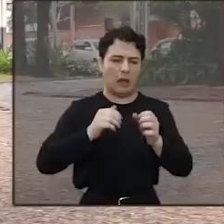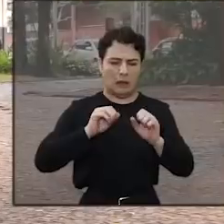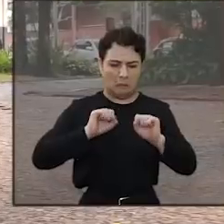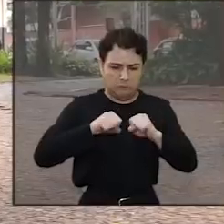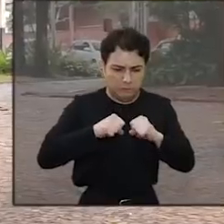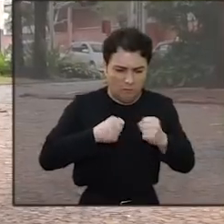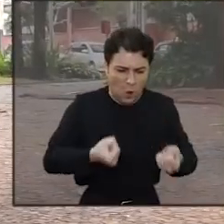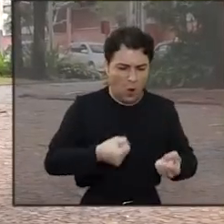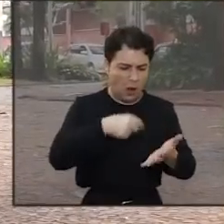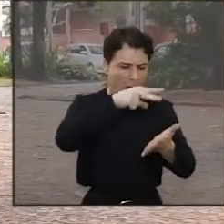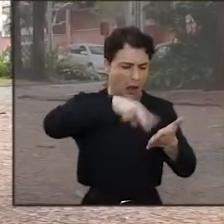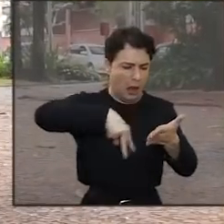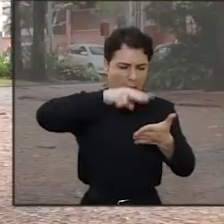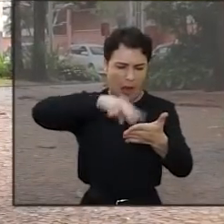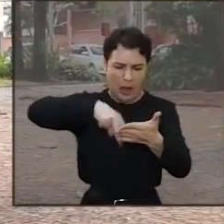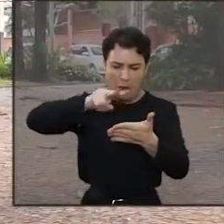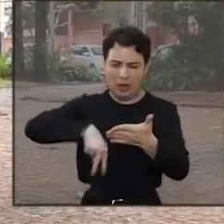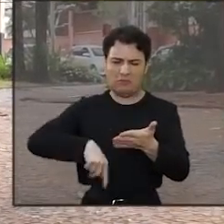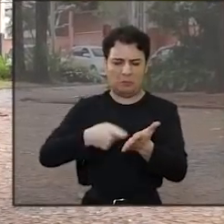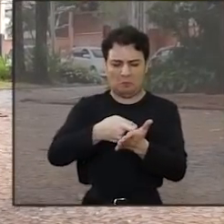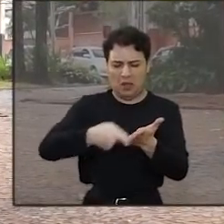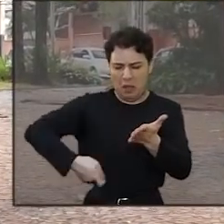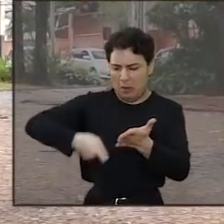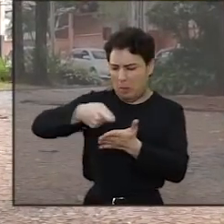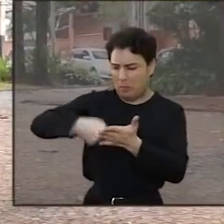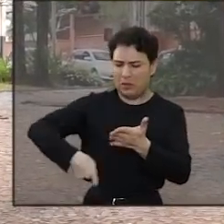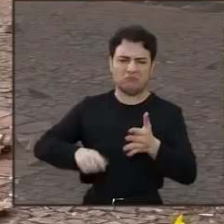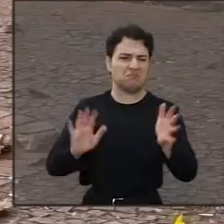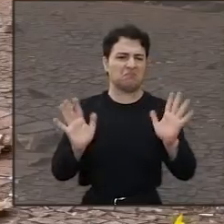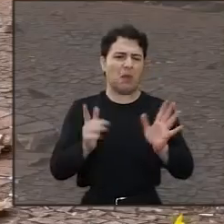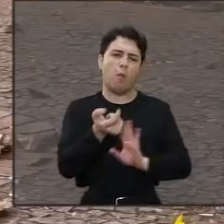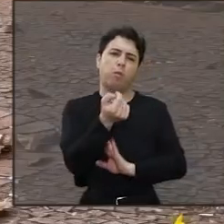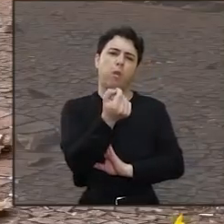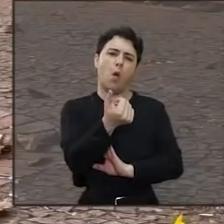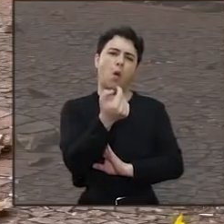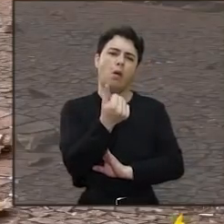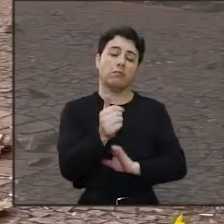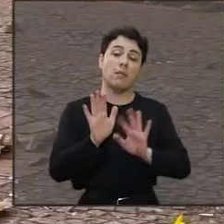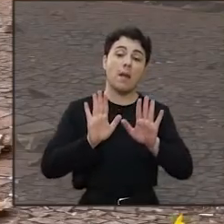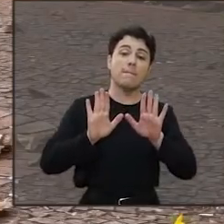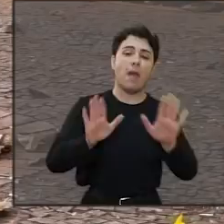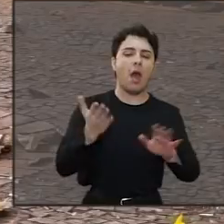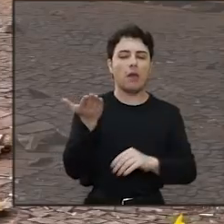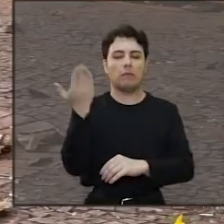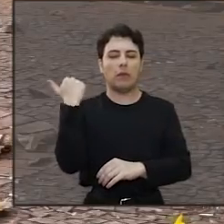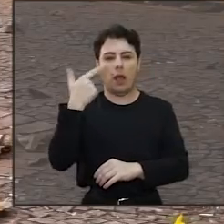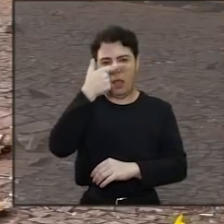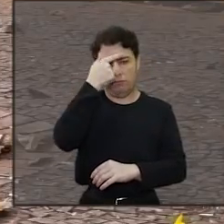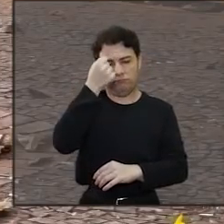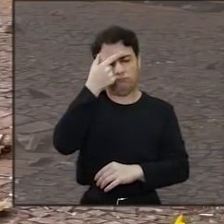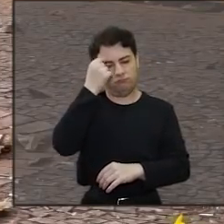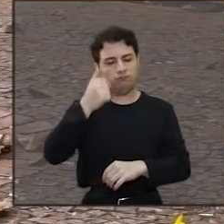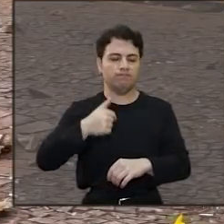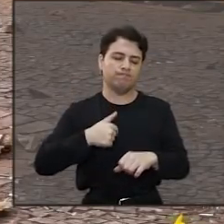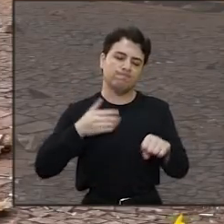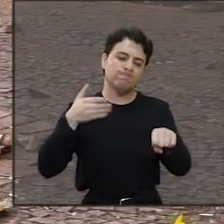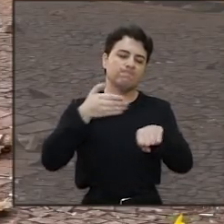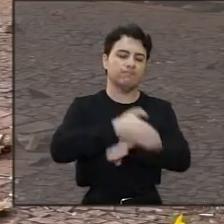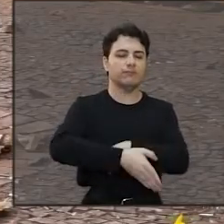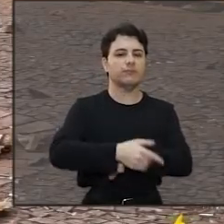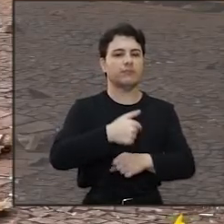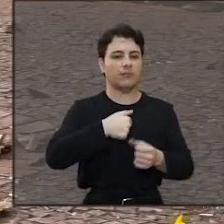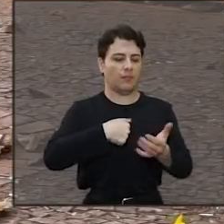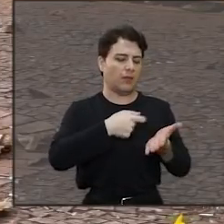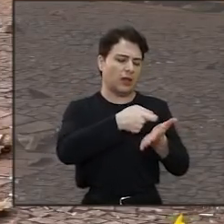pela Unesp, eu não sou um cara com muito afinco na leitura, na escrita mesmo, nunca fui de produzir muito,